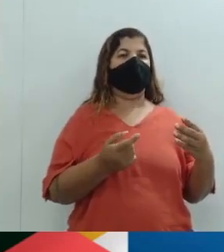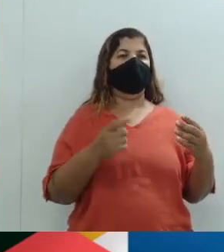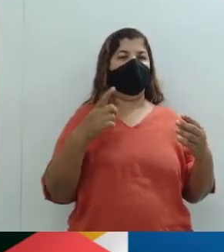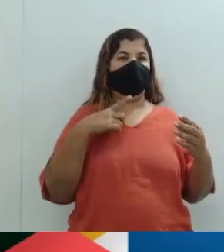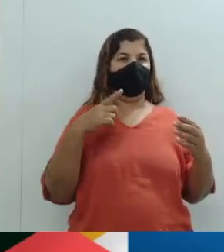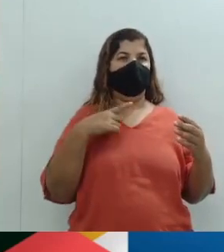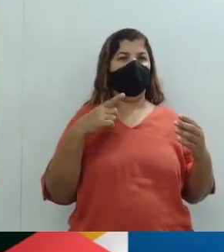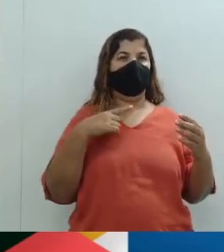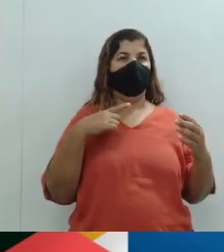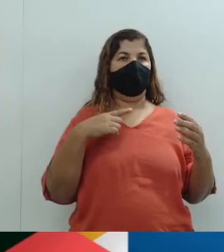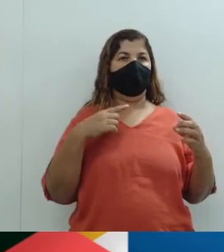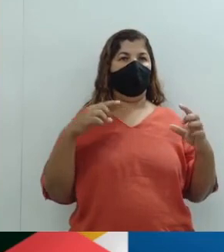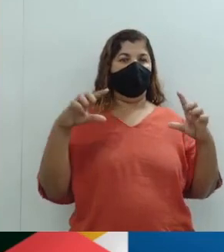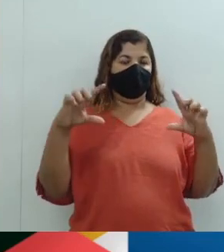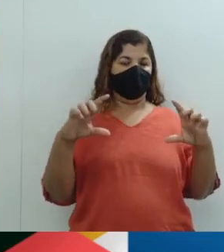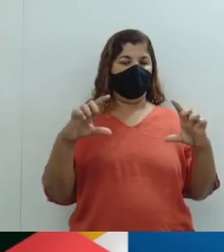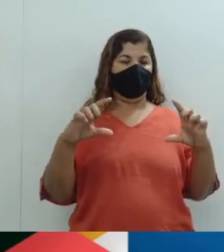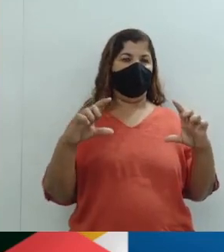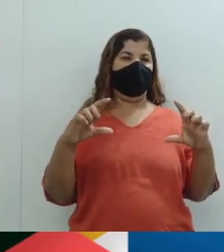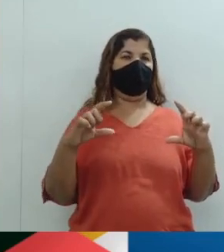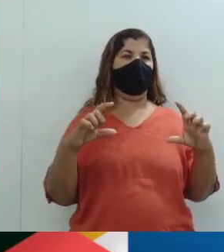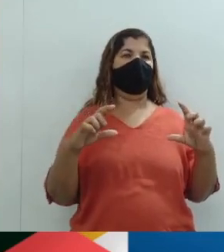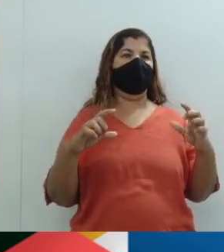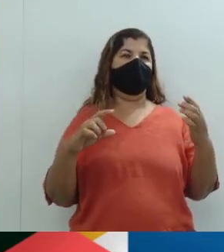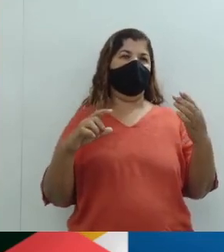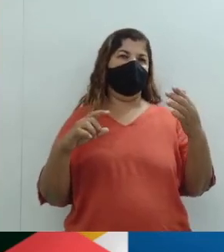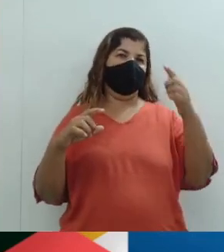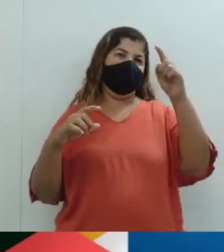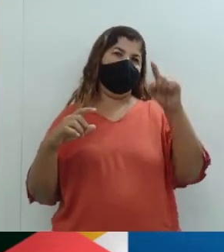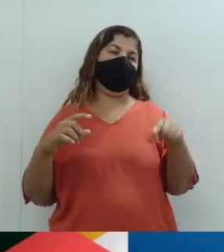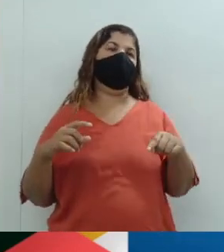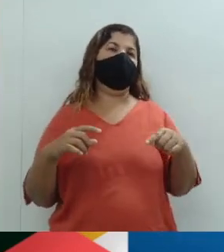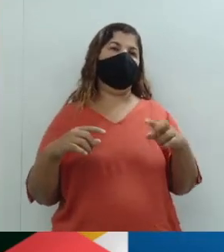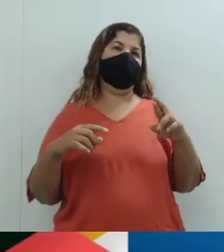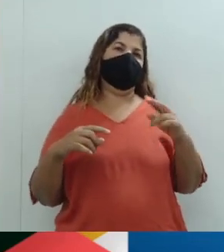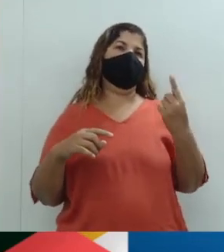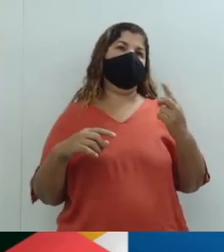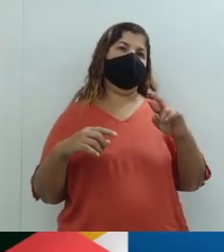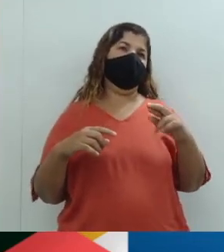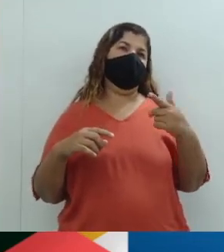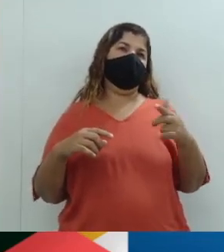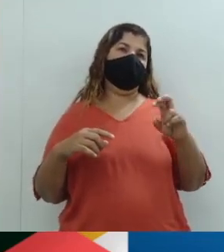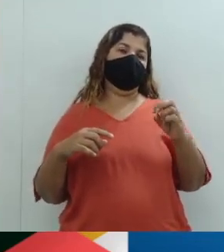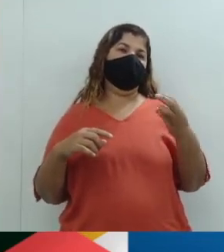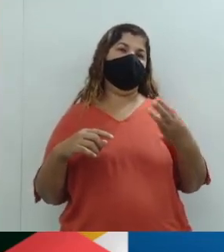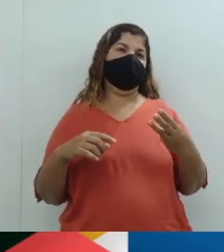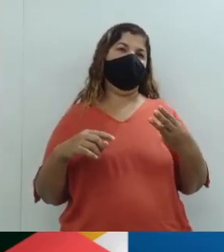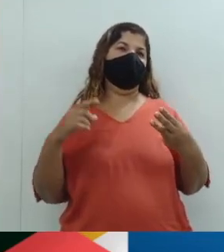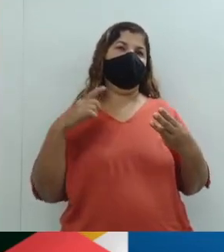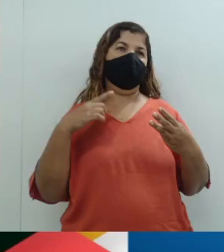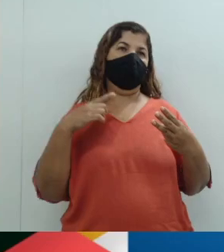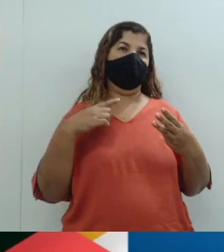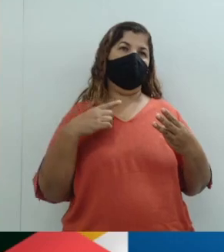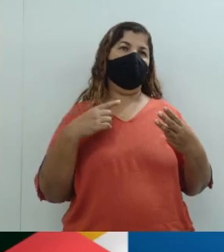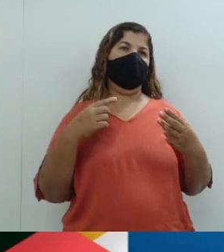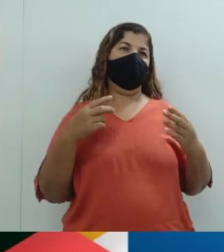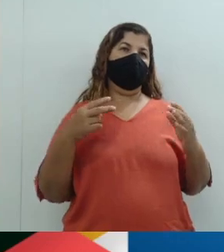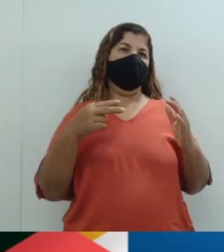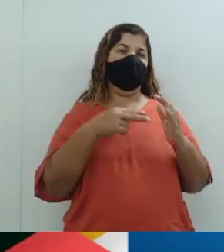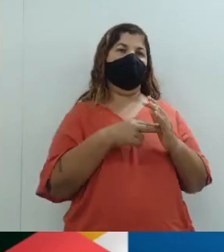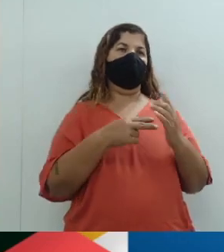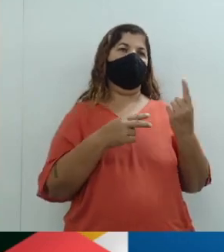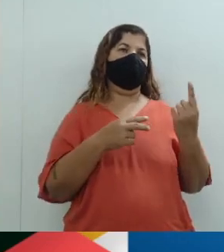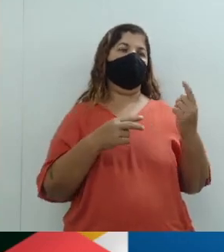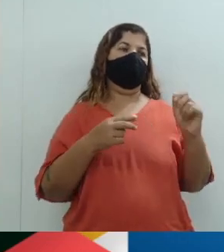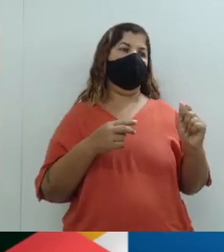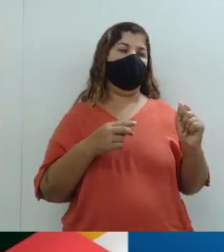o terminal do resistor R1, o terminal do resistor R2 e o terminal do resistor R3 estão ligados em um ponto em comum, que é o ponto